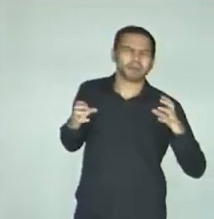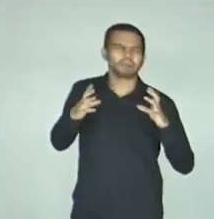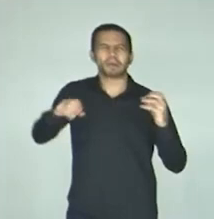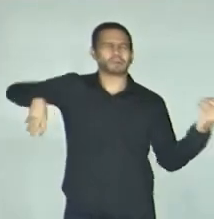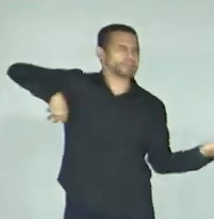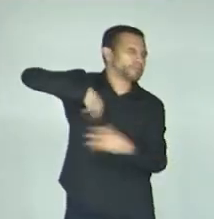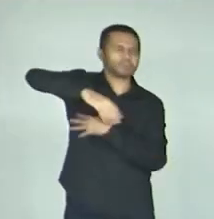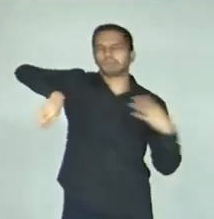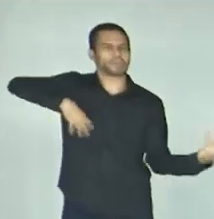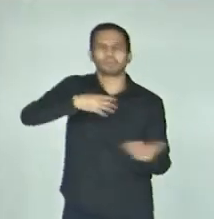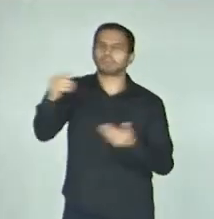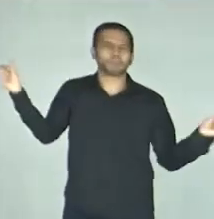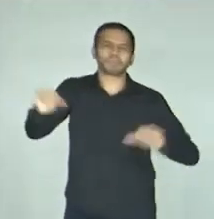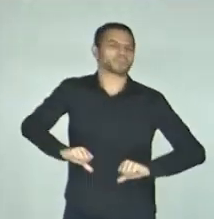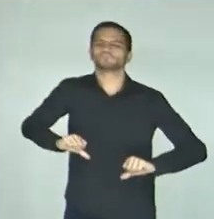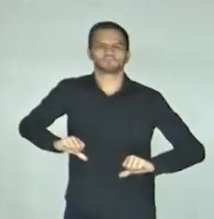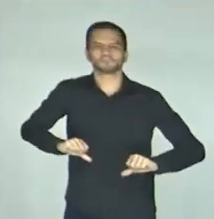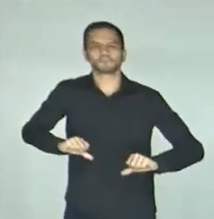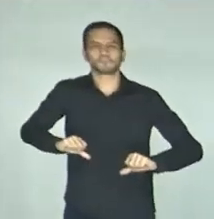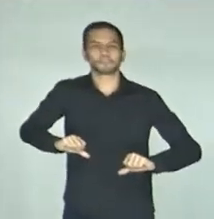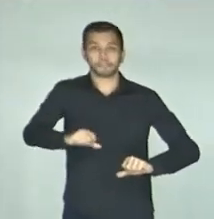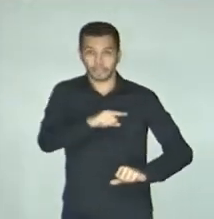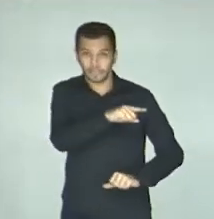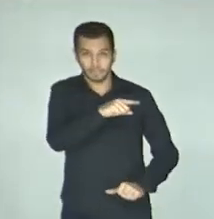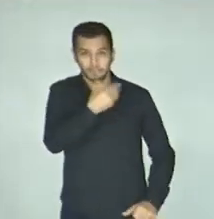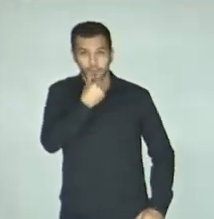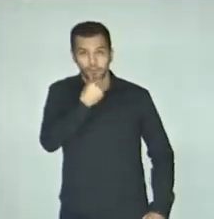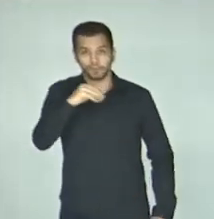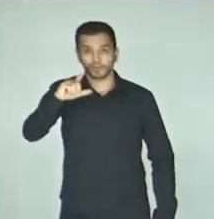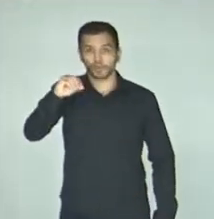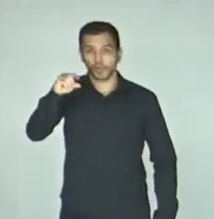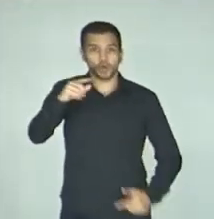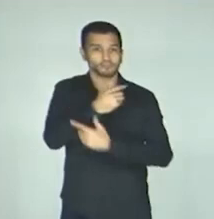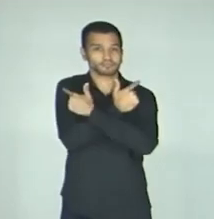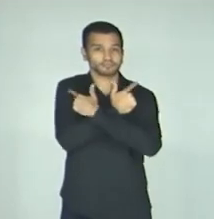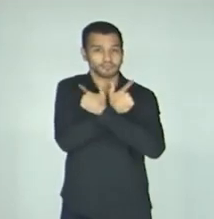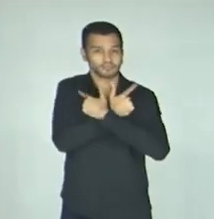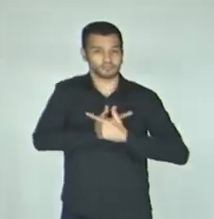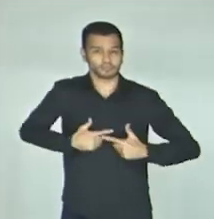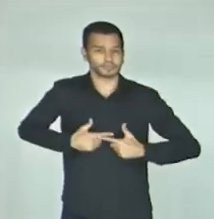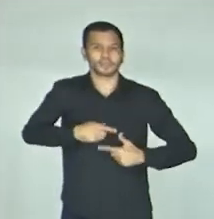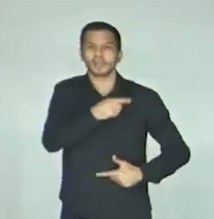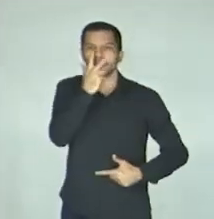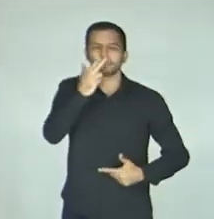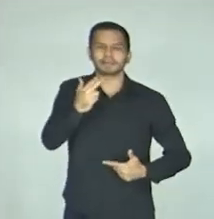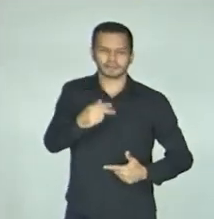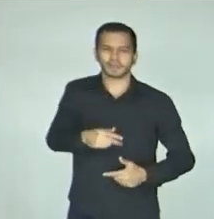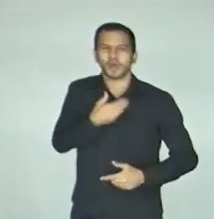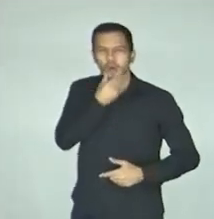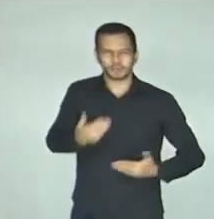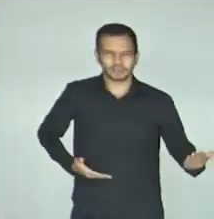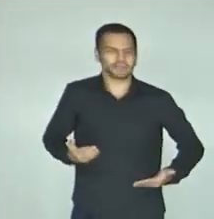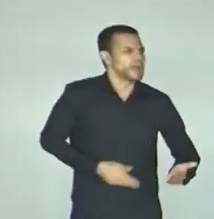a dar errado a Filó pelo jeito Ele entra na pilha dos seus